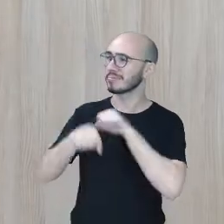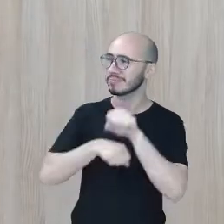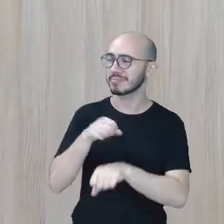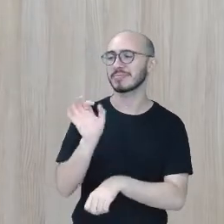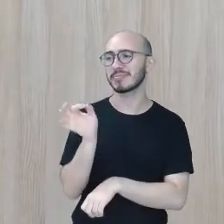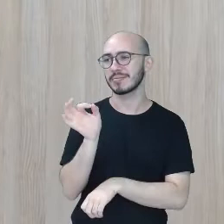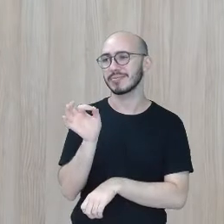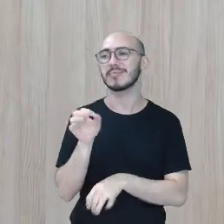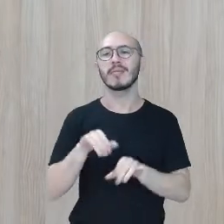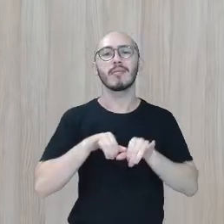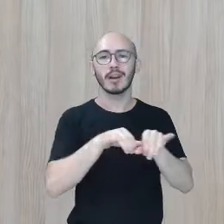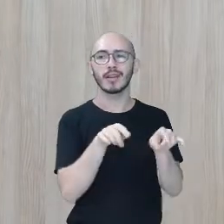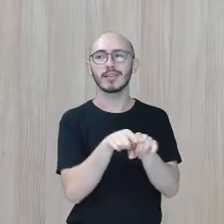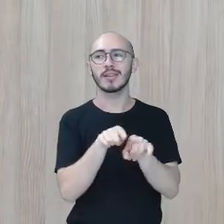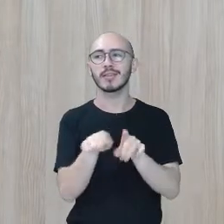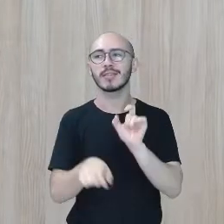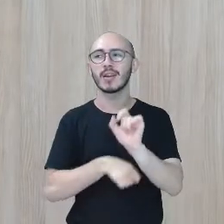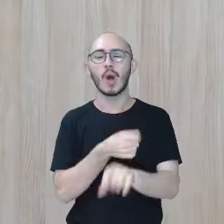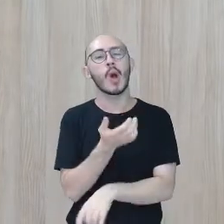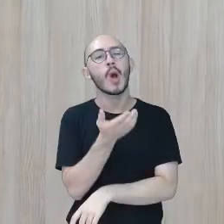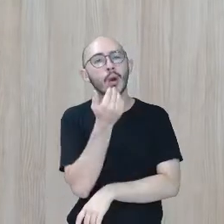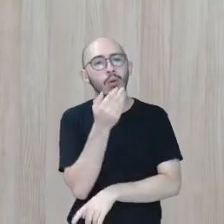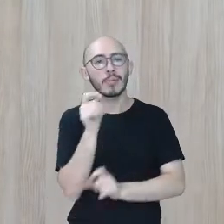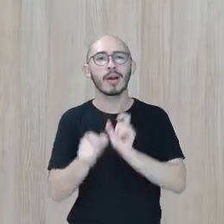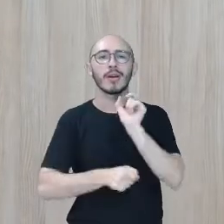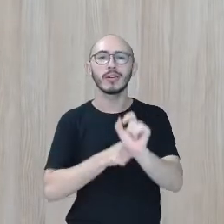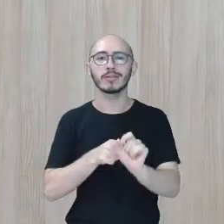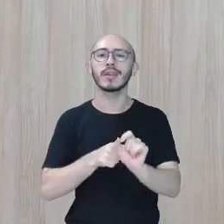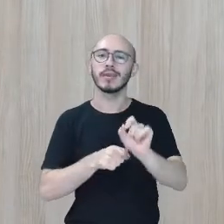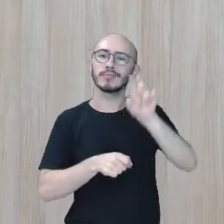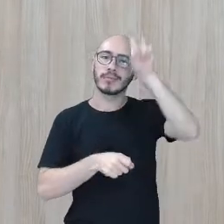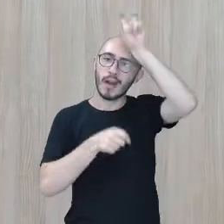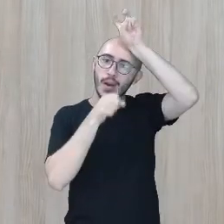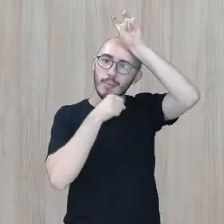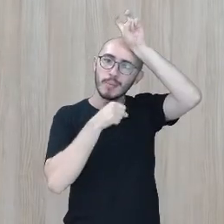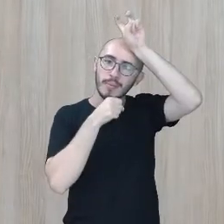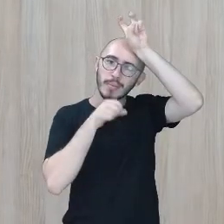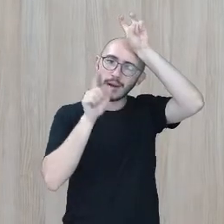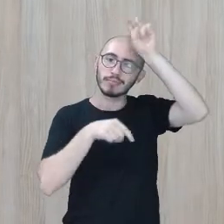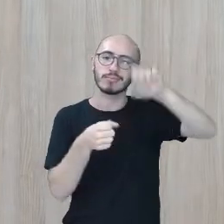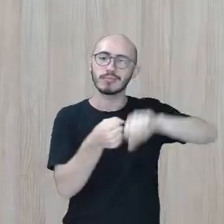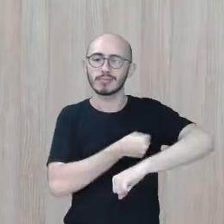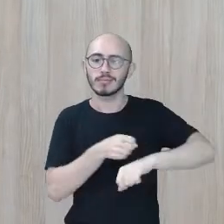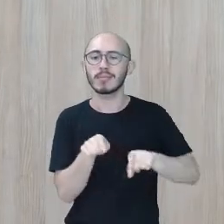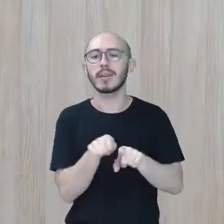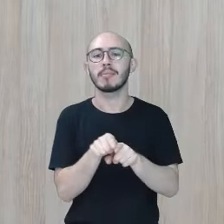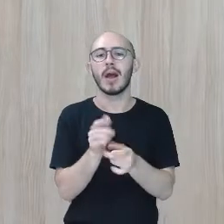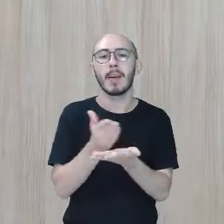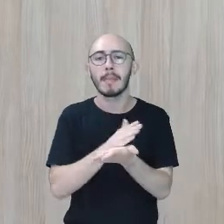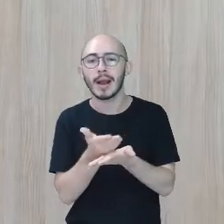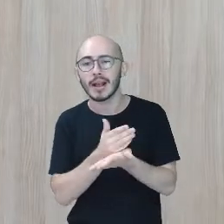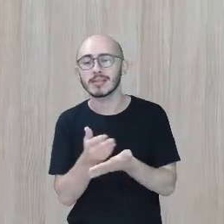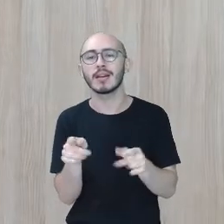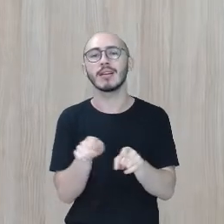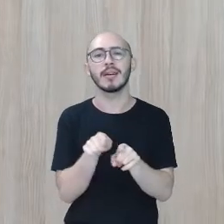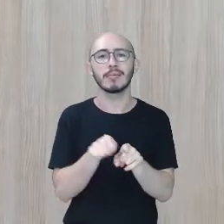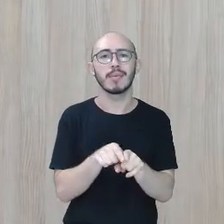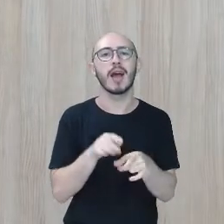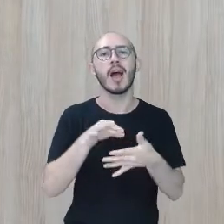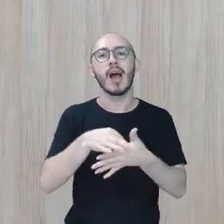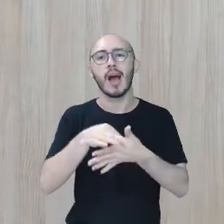E vai pro mercado para comer um bodezinho guisado, né, professor? Uma macaxeirazinha, né, com